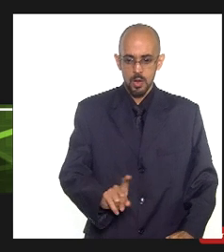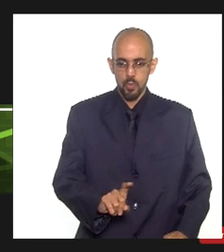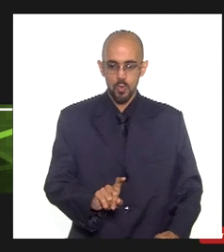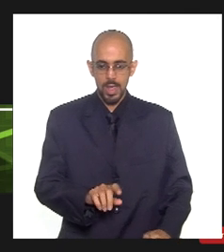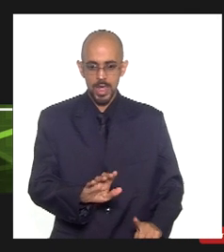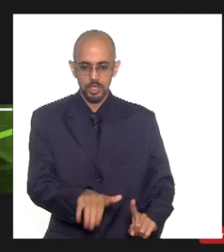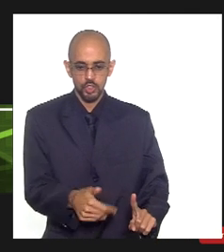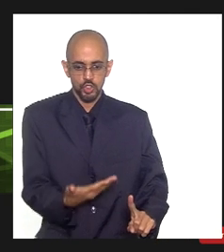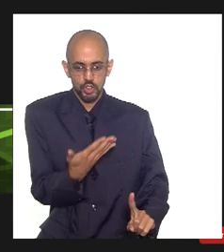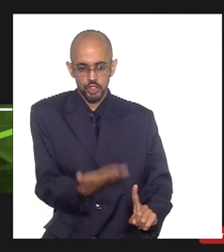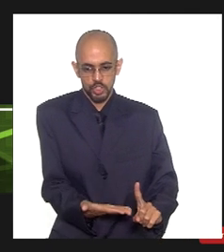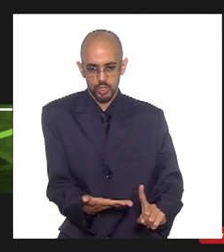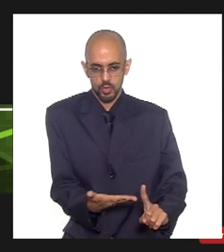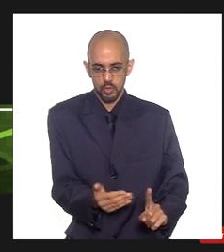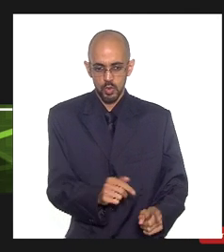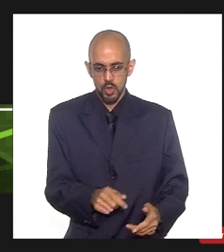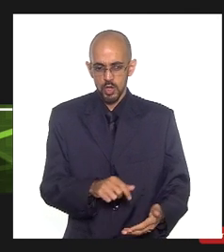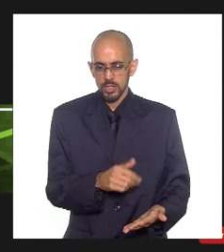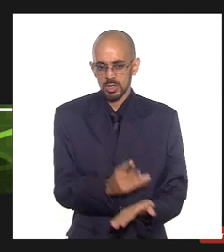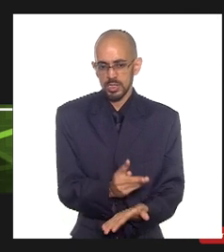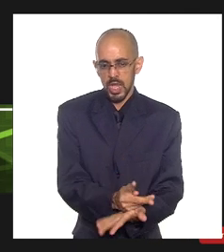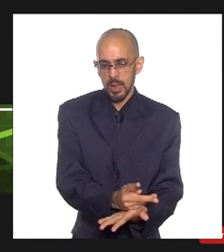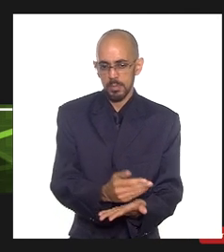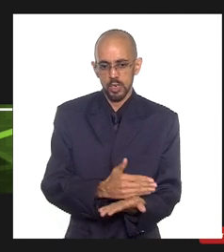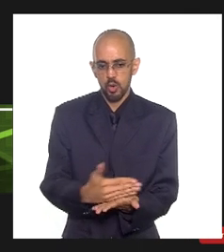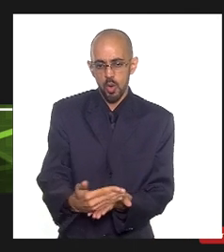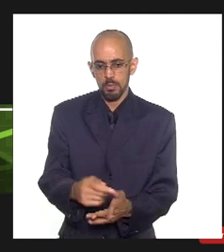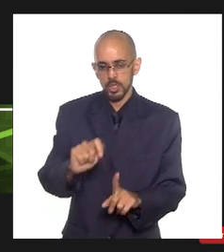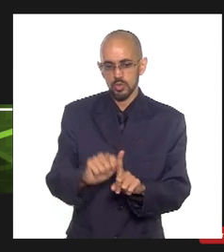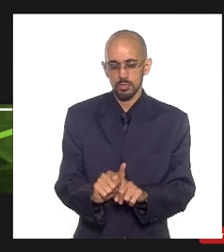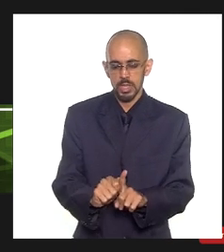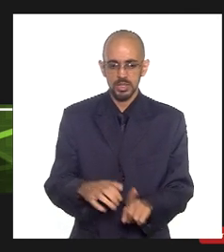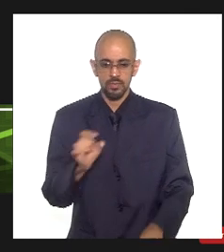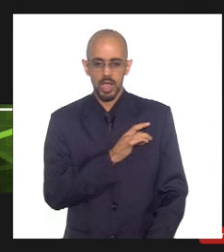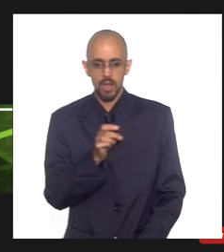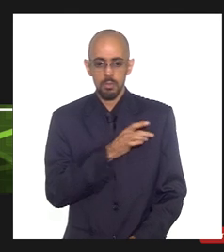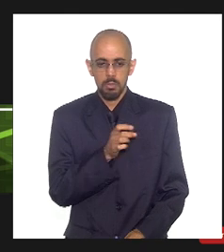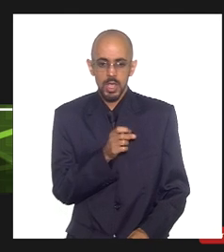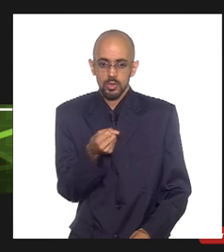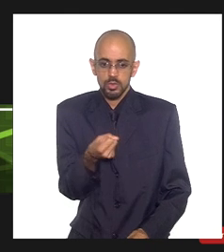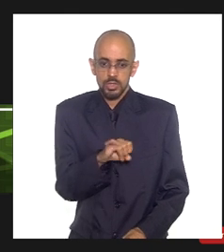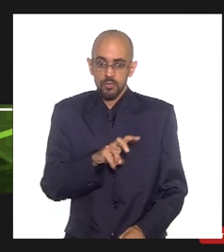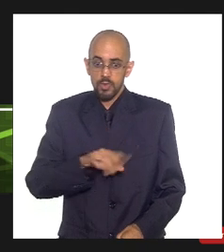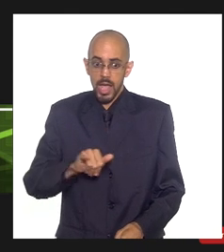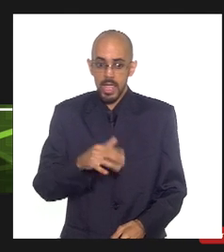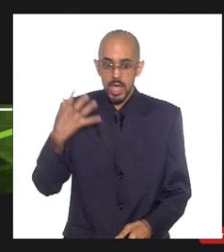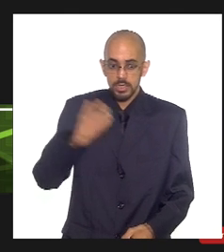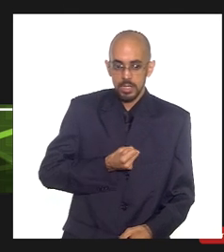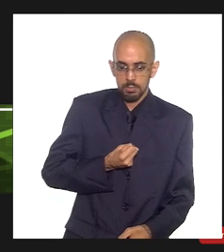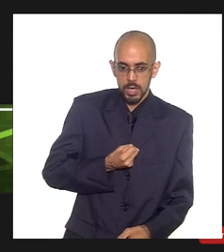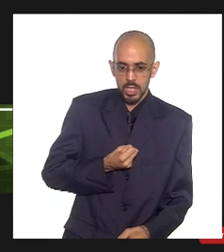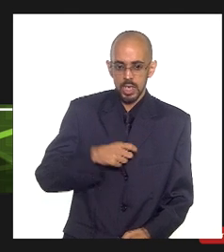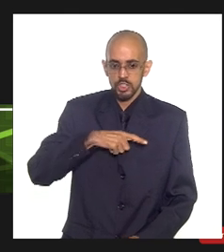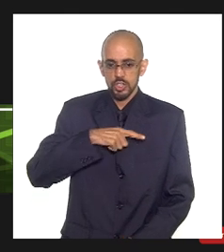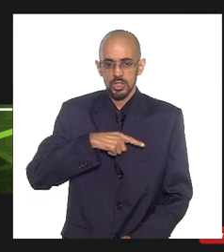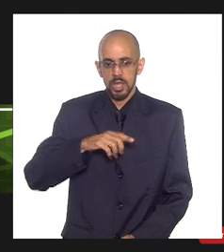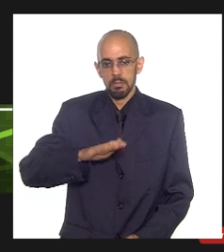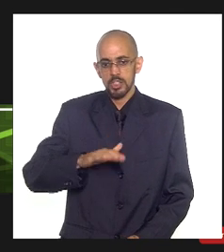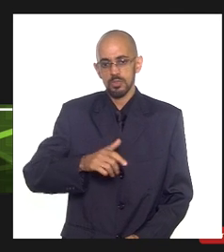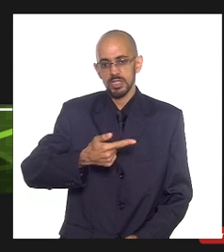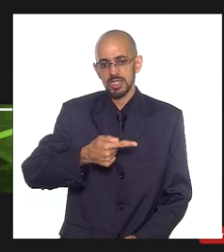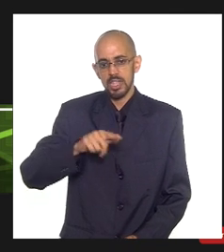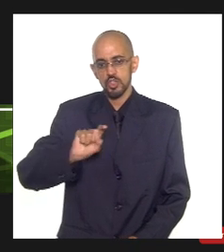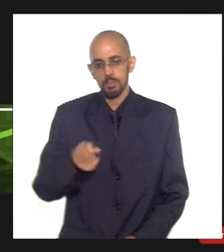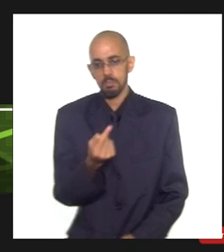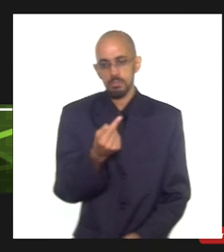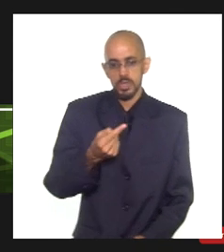todo início de mês ficar com medo se vai ser pago ou não os nossos estudantes são 7 mil cotistas mas são 14